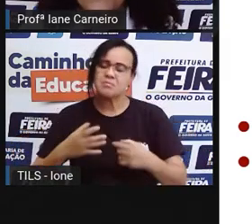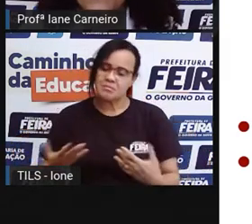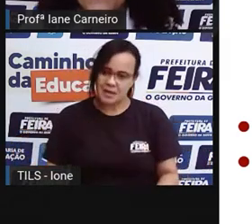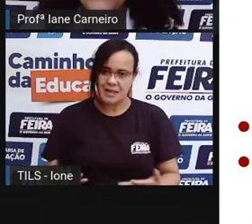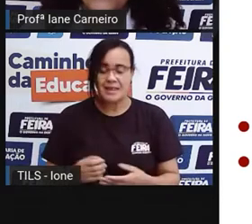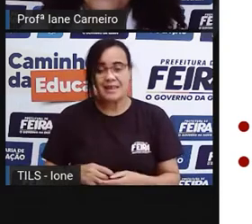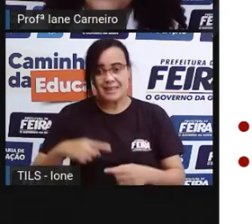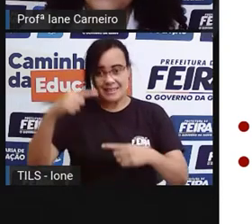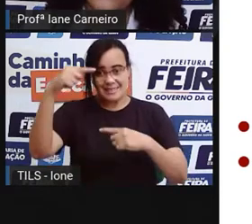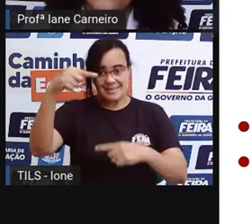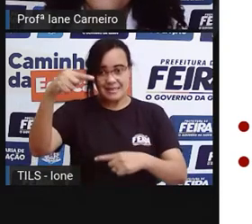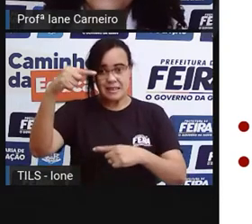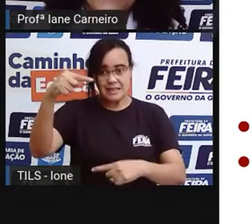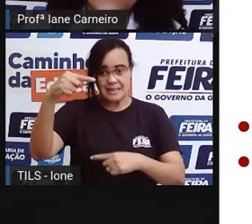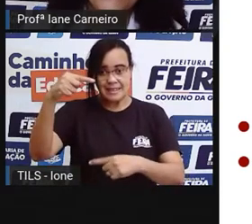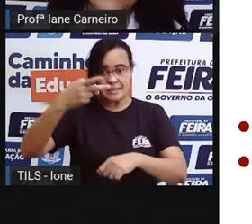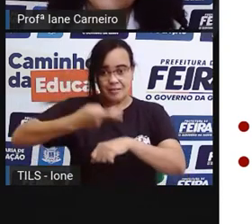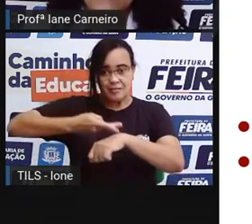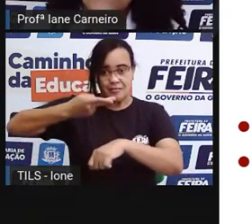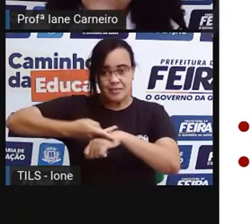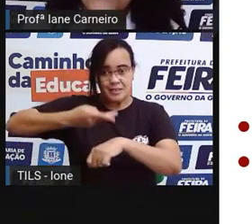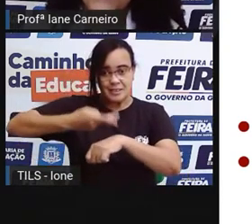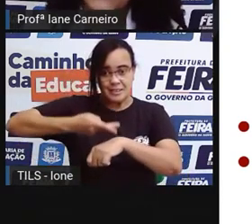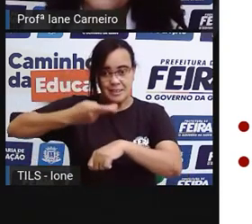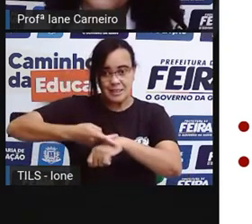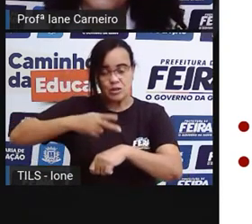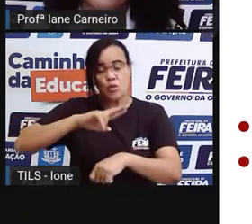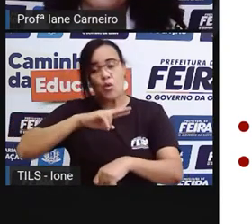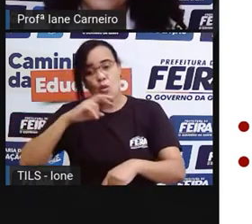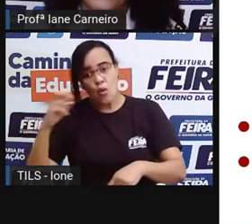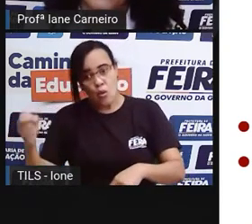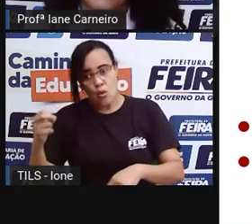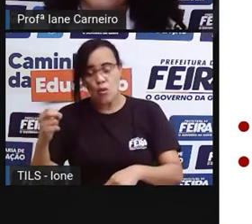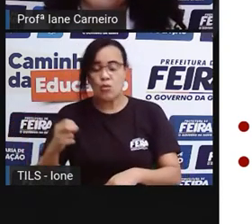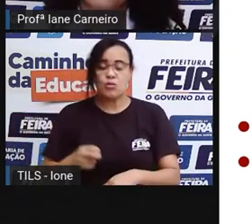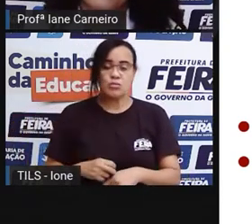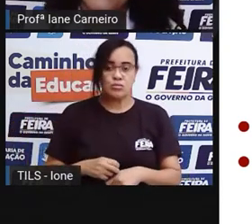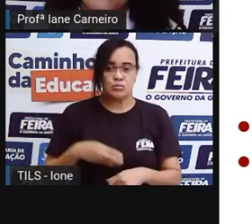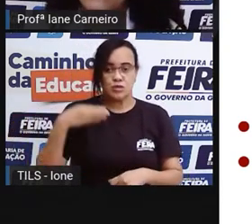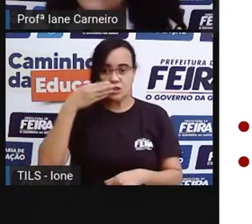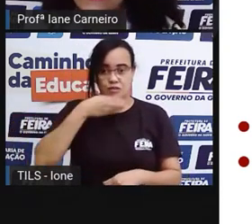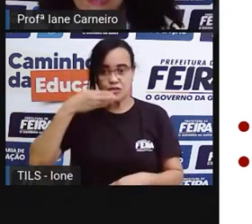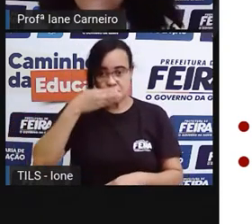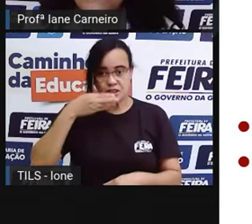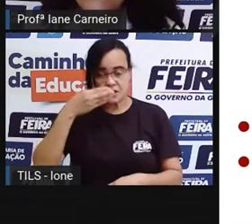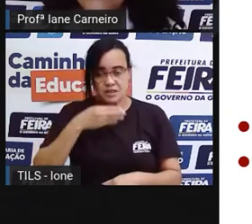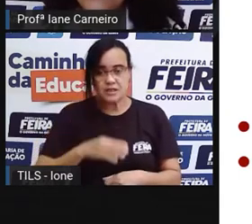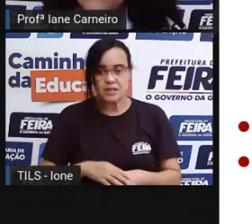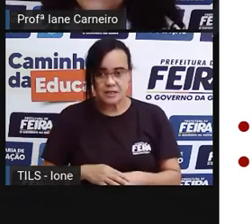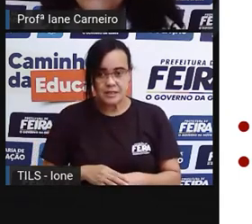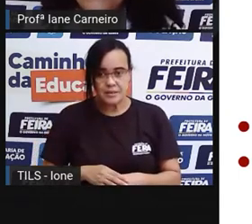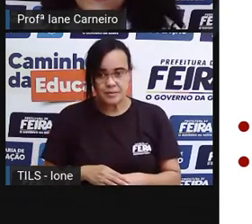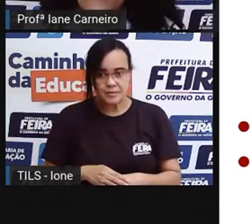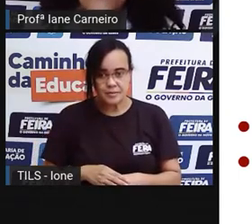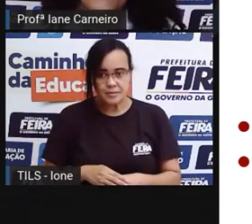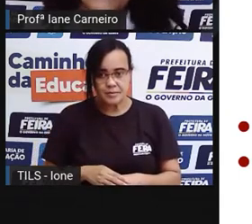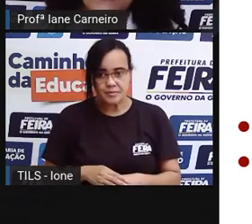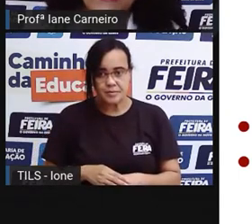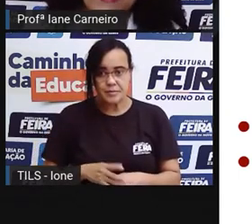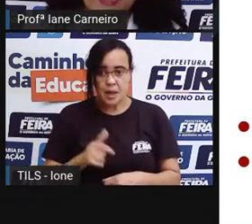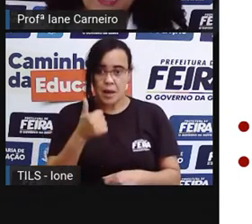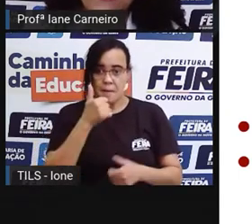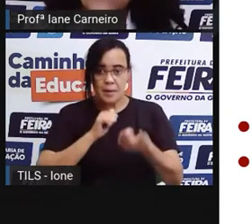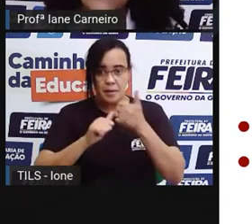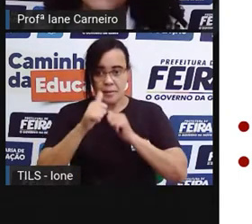Garrafas de bebidas, como por exemplo o refrigerante, aquelas garrafas de vidro, né? As garrafas de bebidas em geral podem